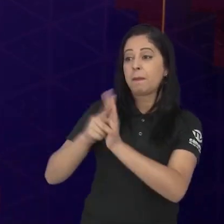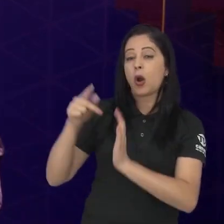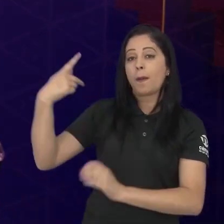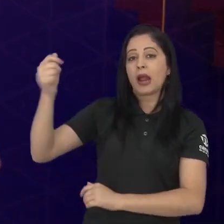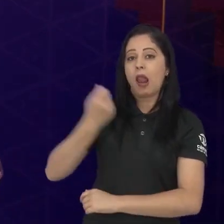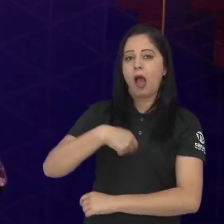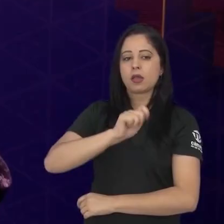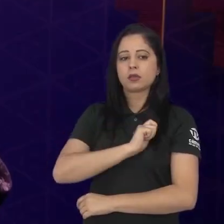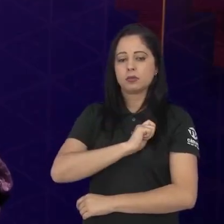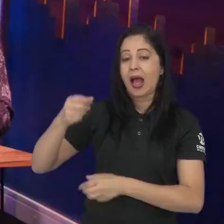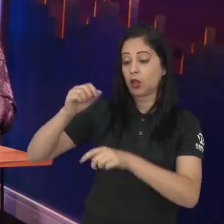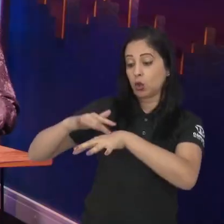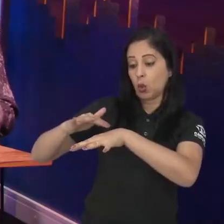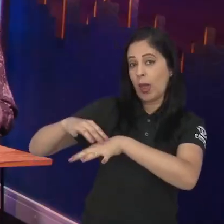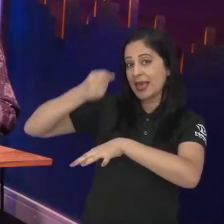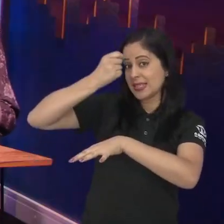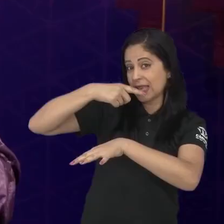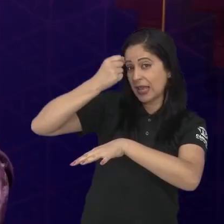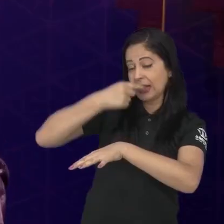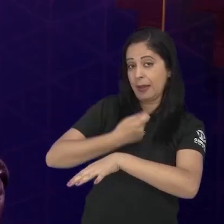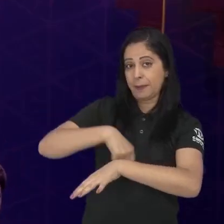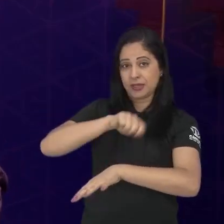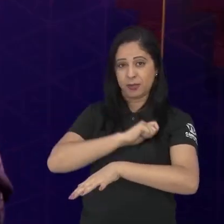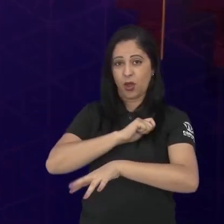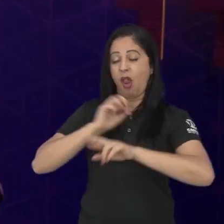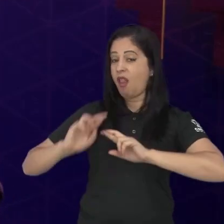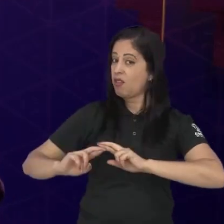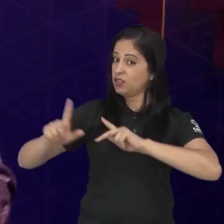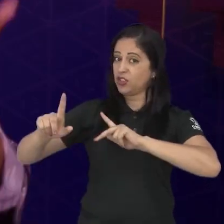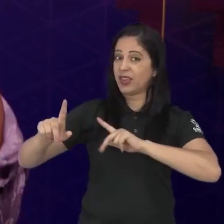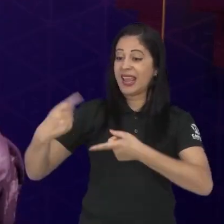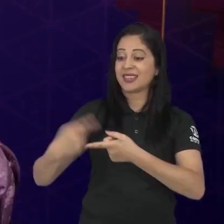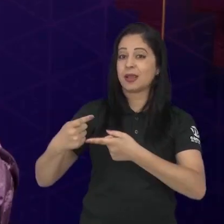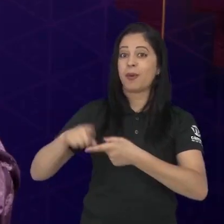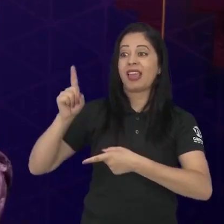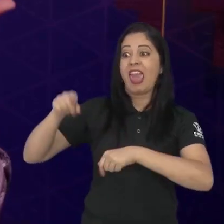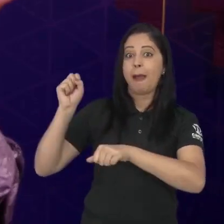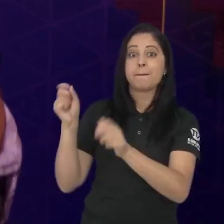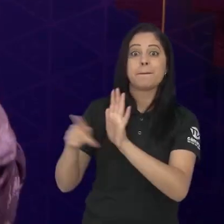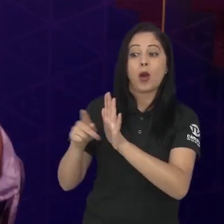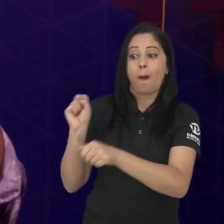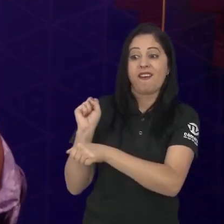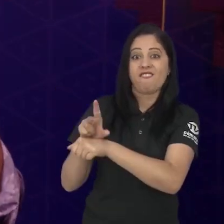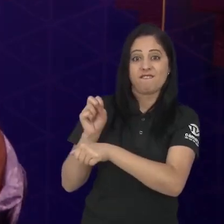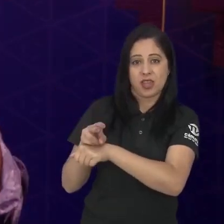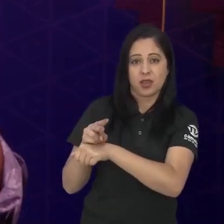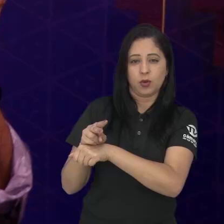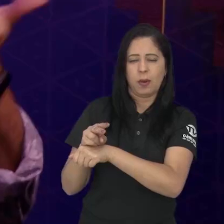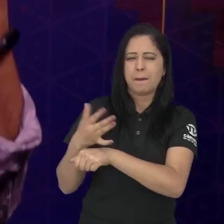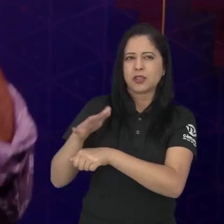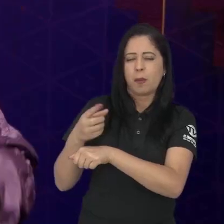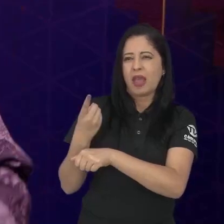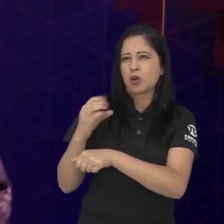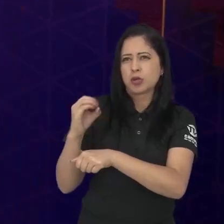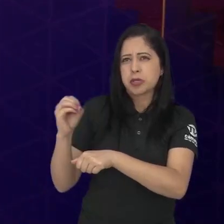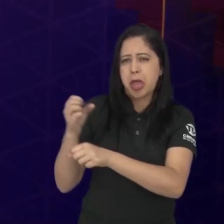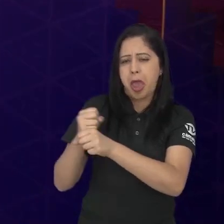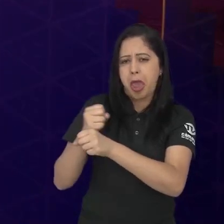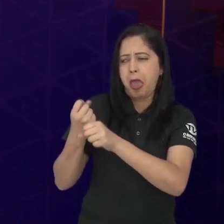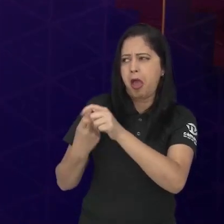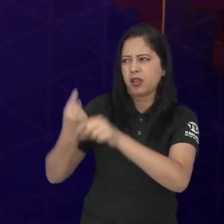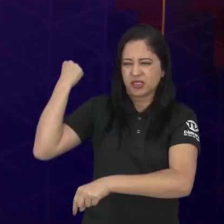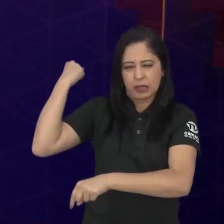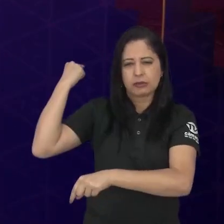aí sim ela era um vírus. Ela foi diferente, ela foi viral, ela aconteceu mais ou menos 100 anos atrás, né, no começo